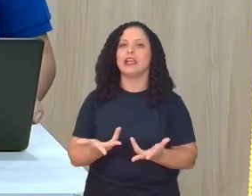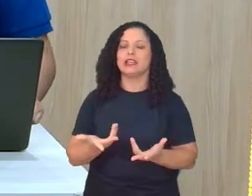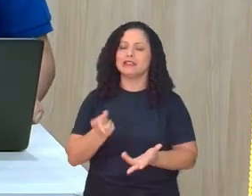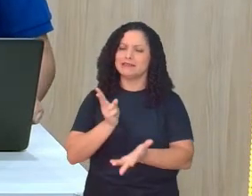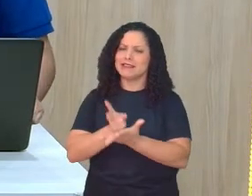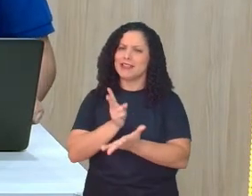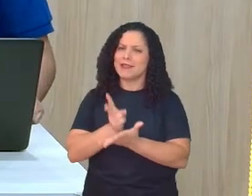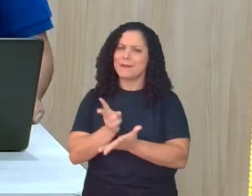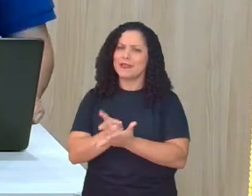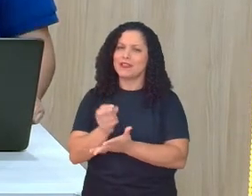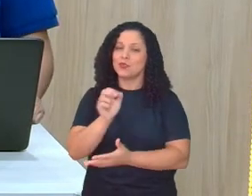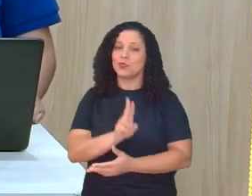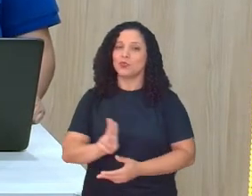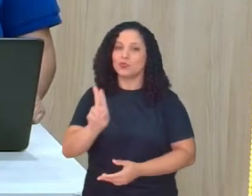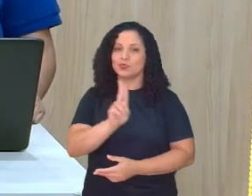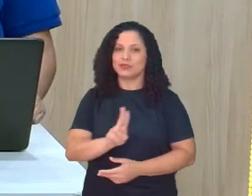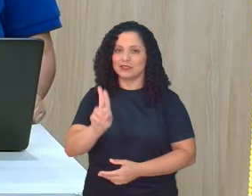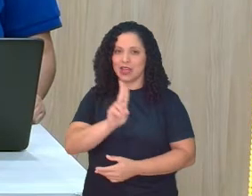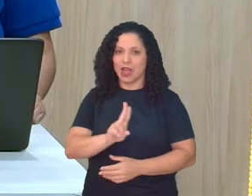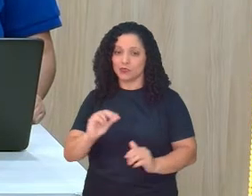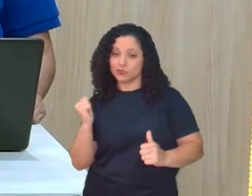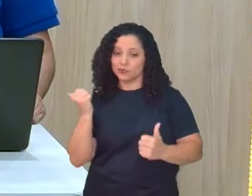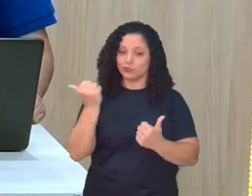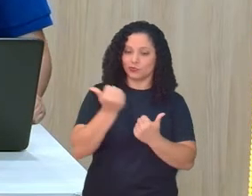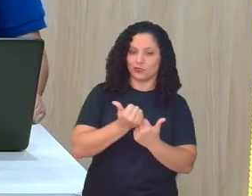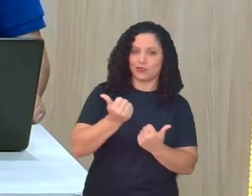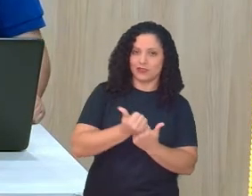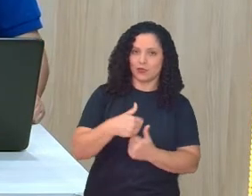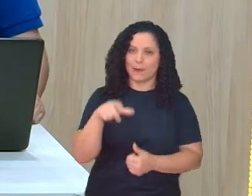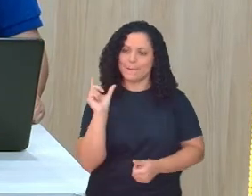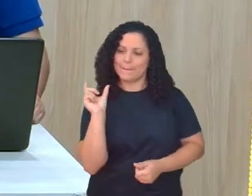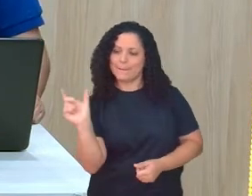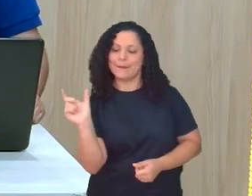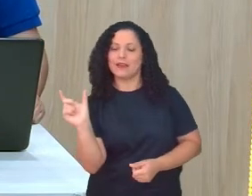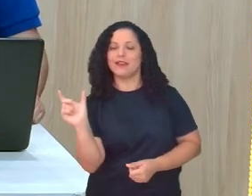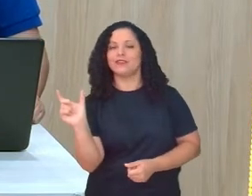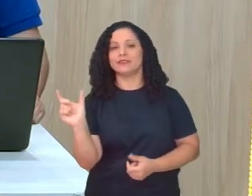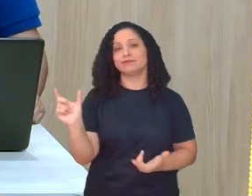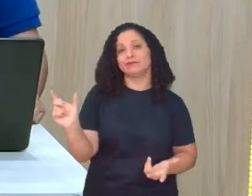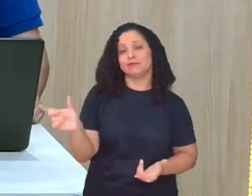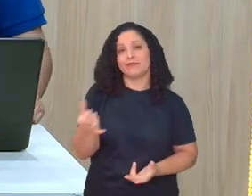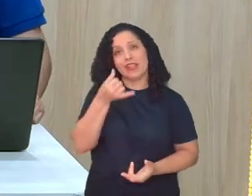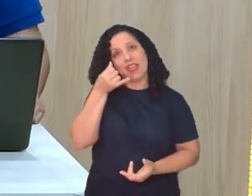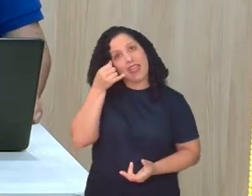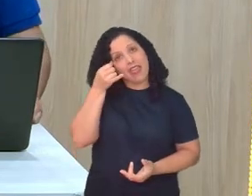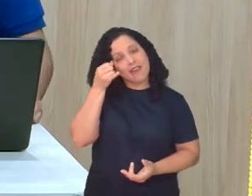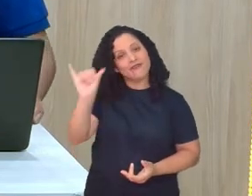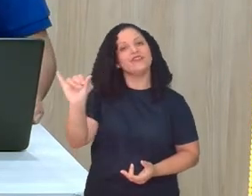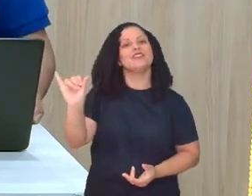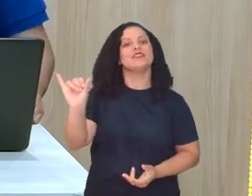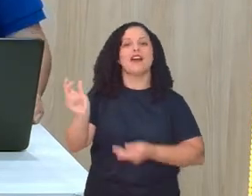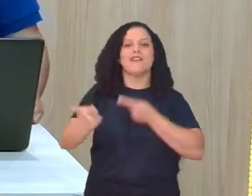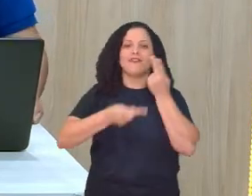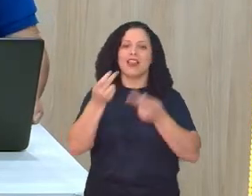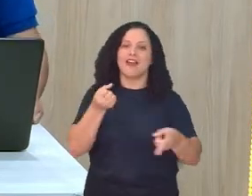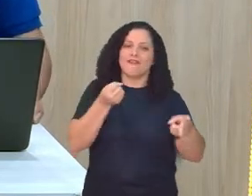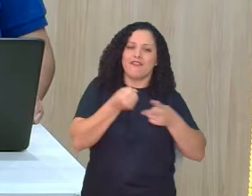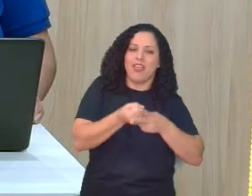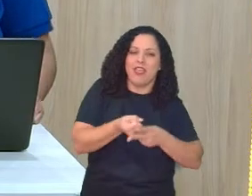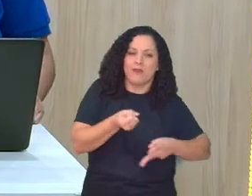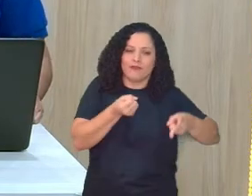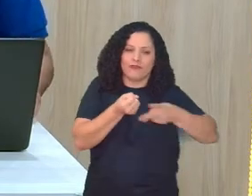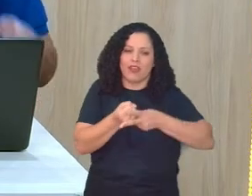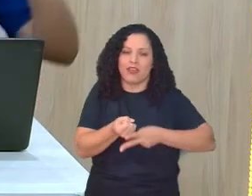costumeiramente, que é a troca do vocábulo, né? isso mesmo. A gente, professora veja, Camille. reparem que a gente evita falar o mesmo verbo repetido, o mesmo